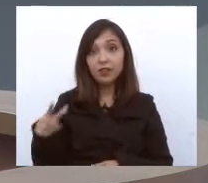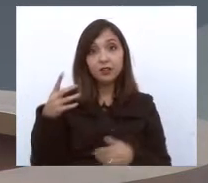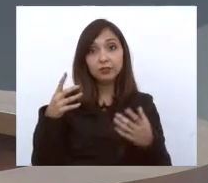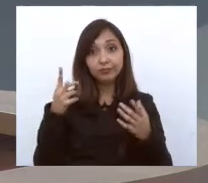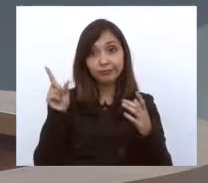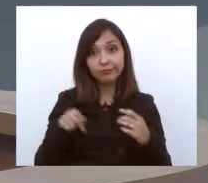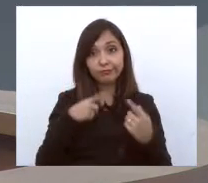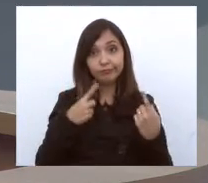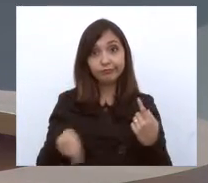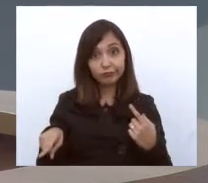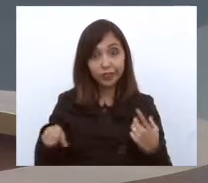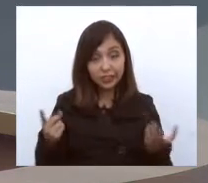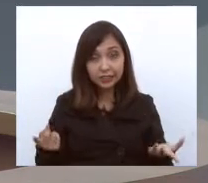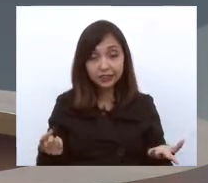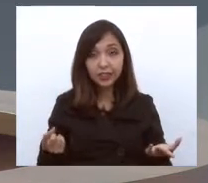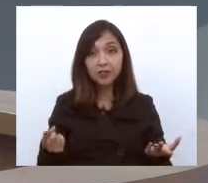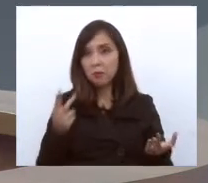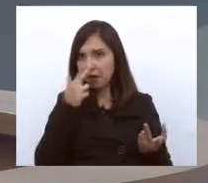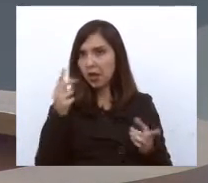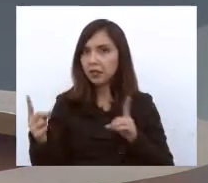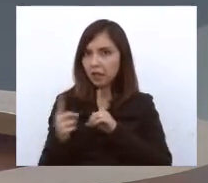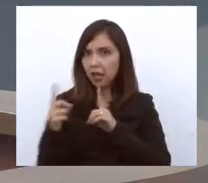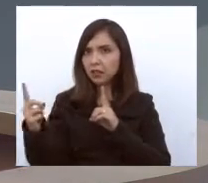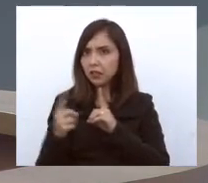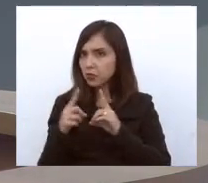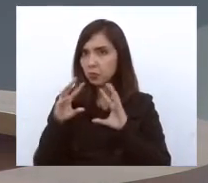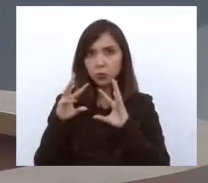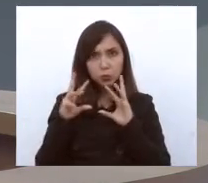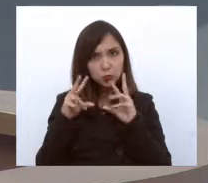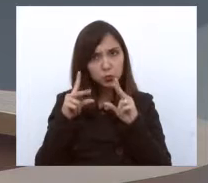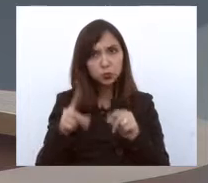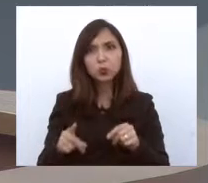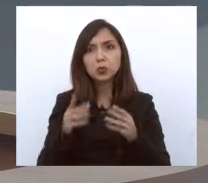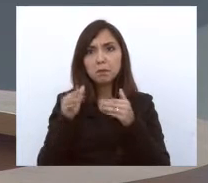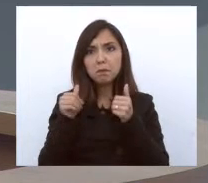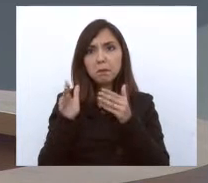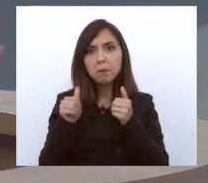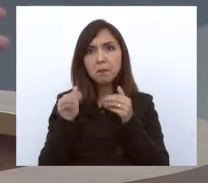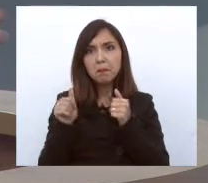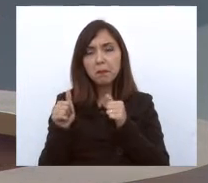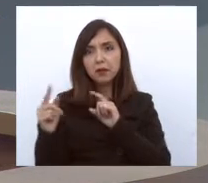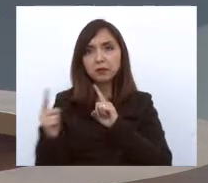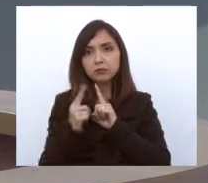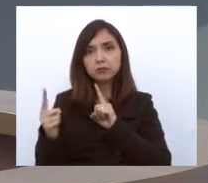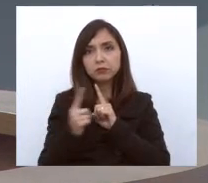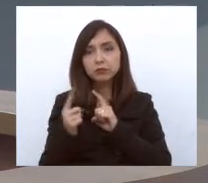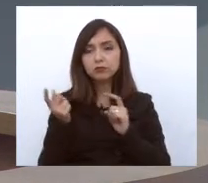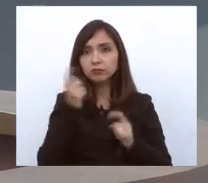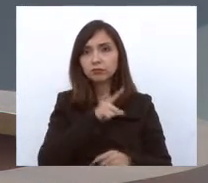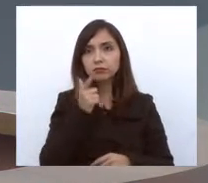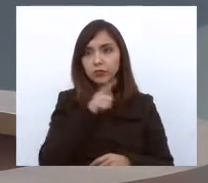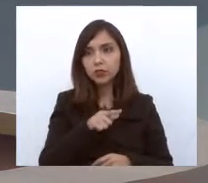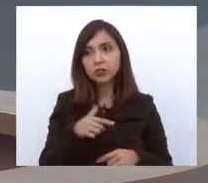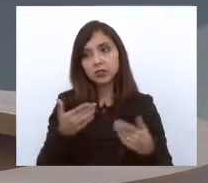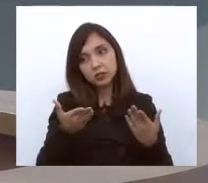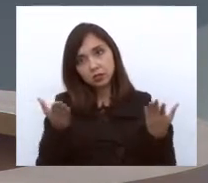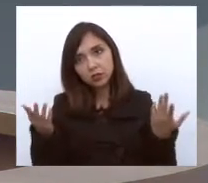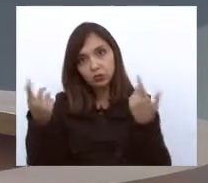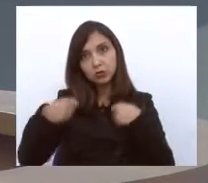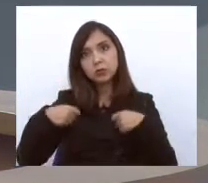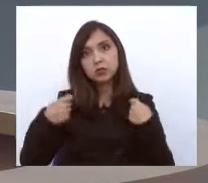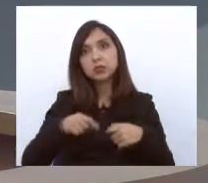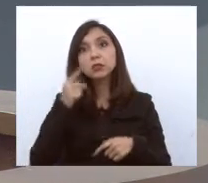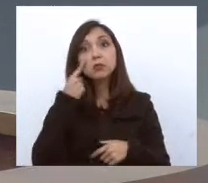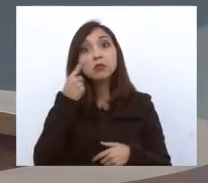que está sendo atendido plenamente todas as reivindicações solicitadas pelo nobre vereador. Então nós precisamos ver